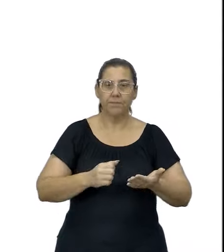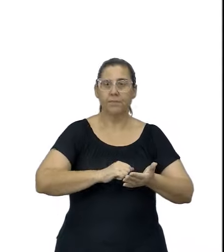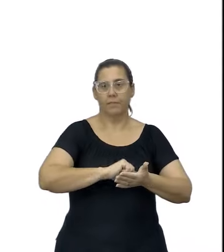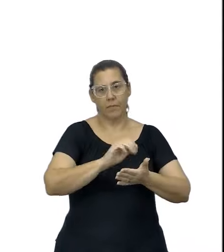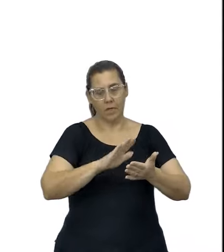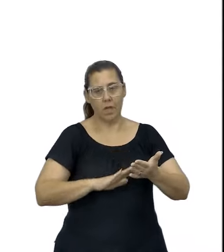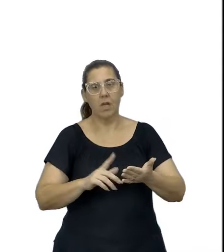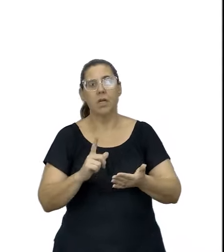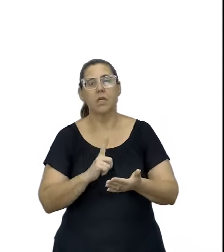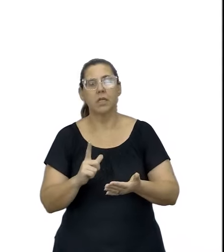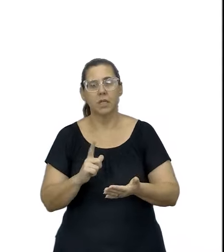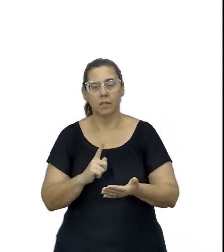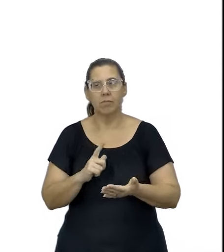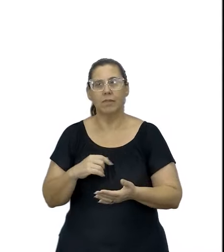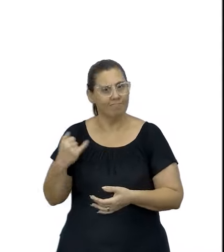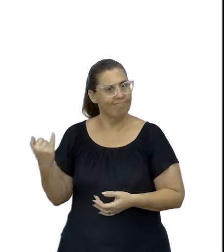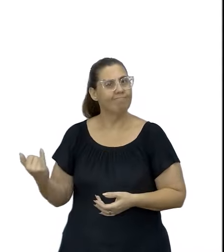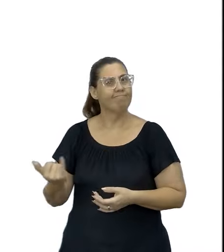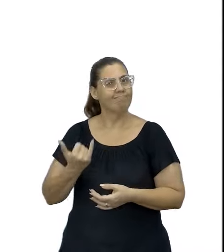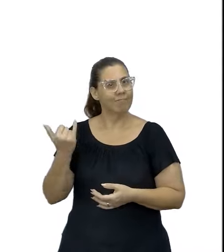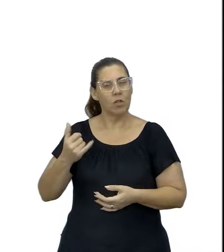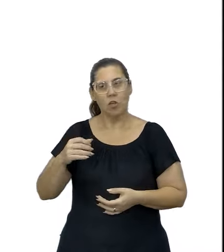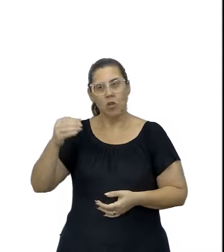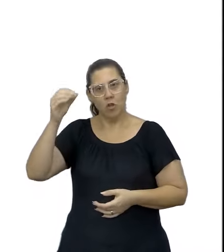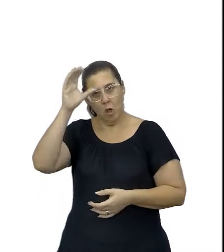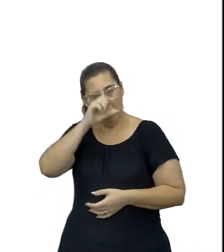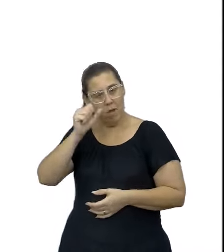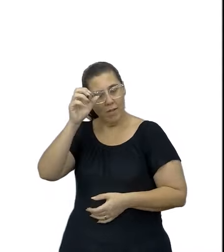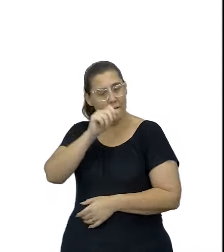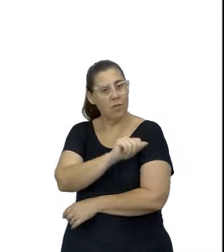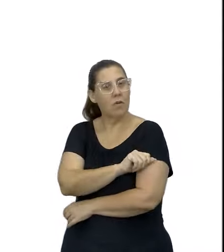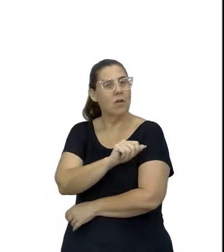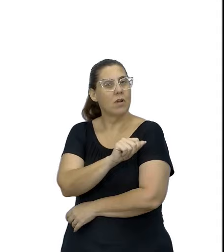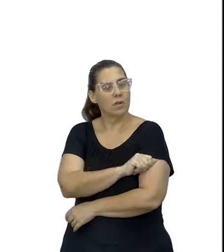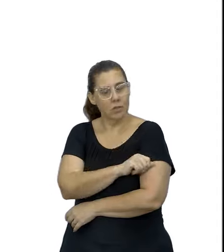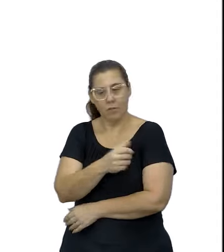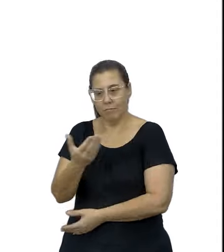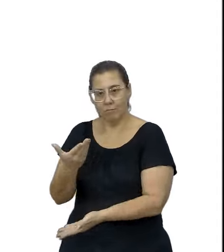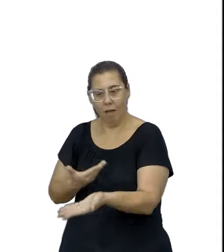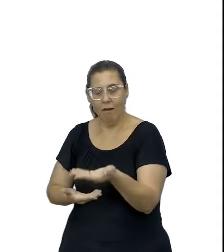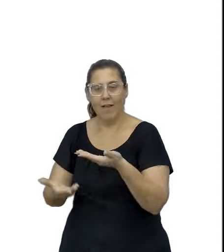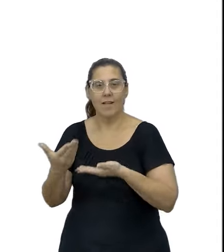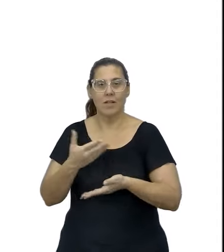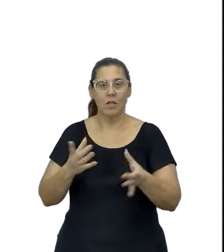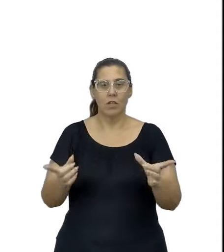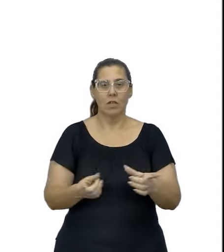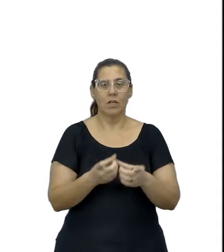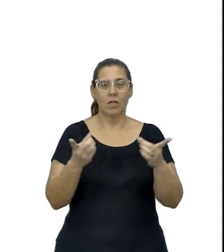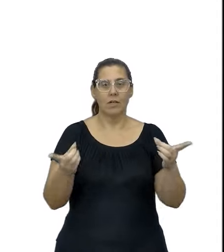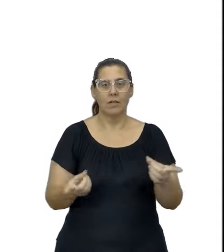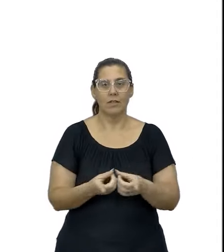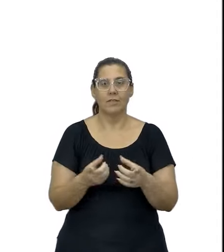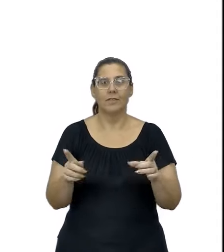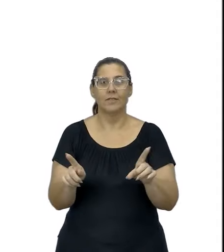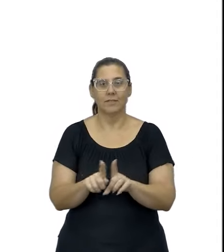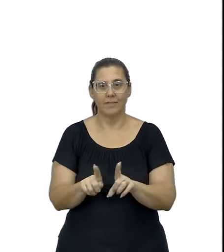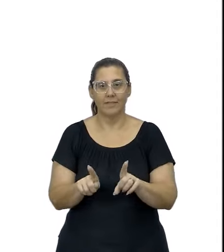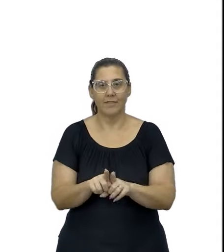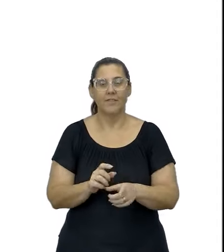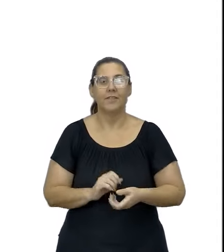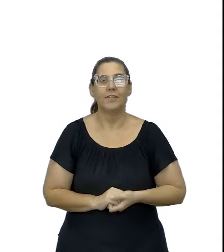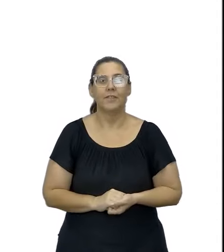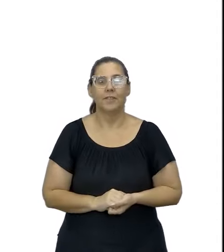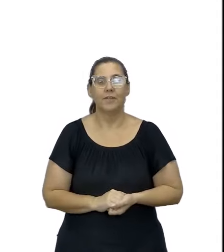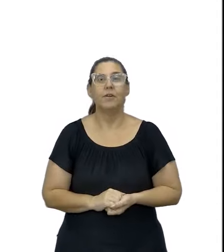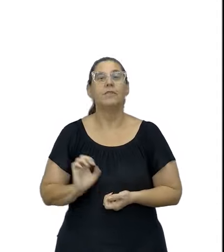atividades ganham mais significado e o aprendizado dos estudantes se torna mais dinâmico e mais aderente, tá?